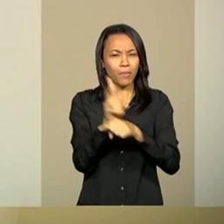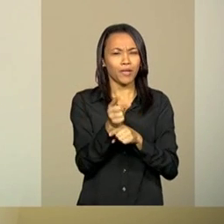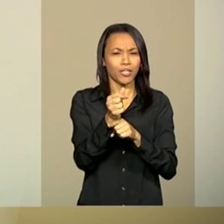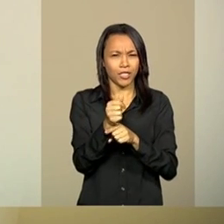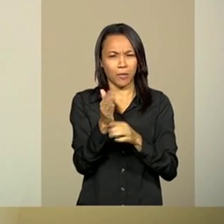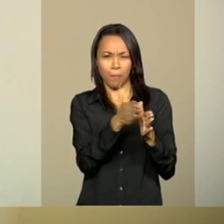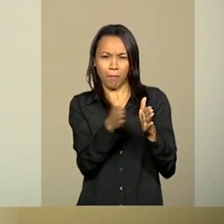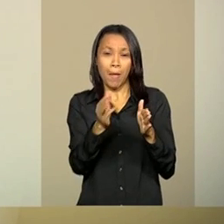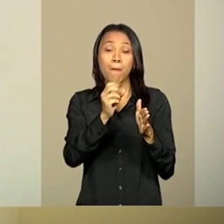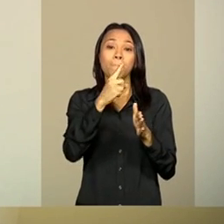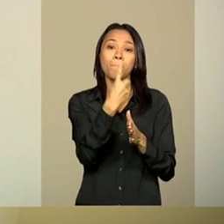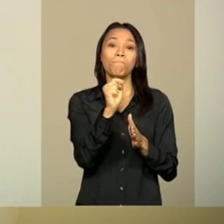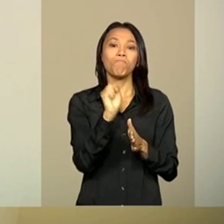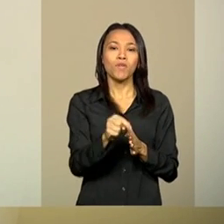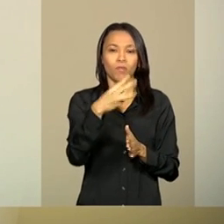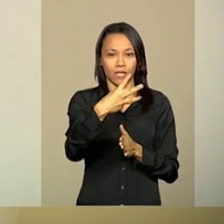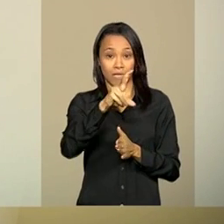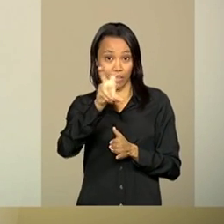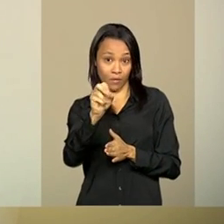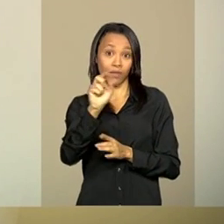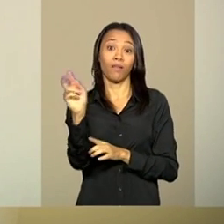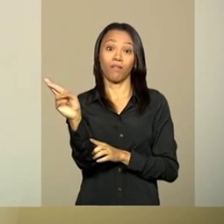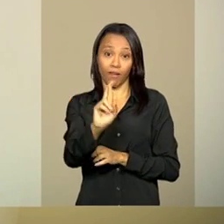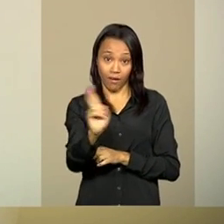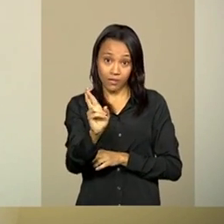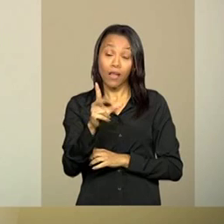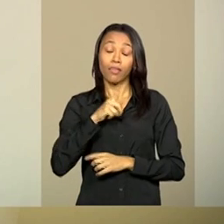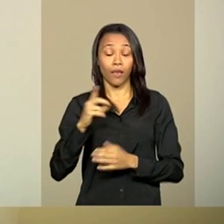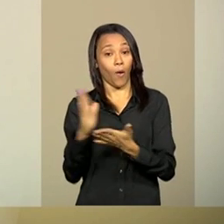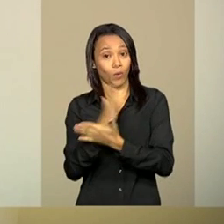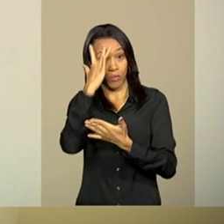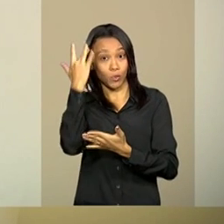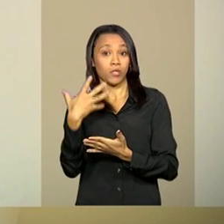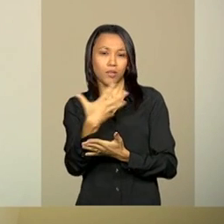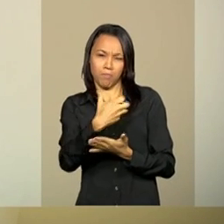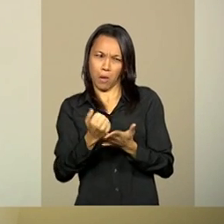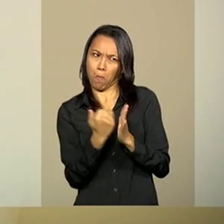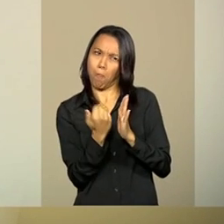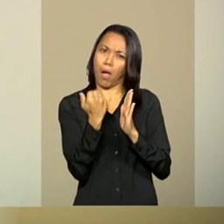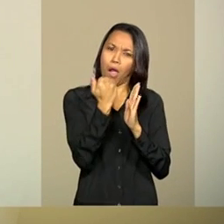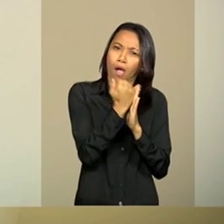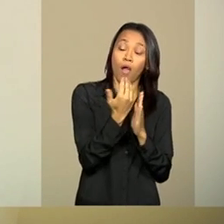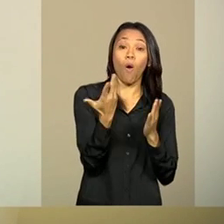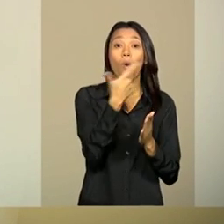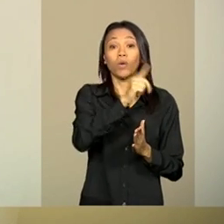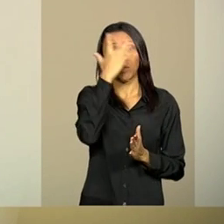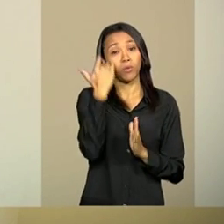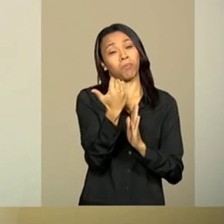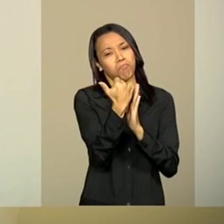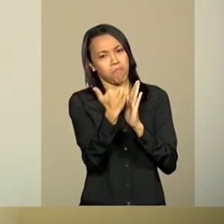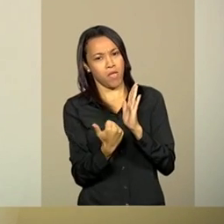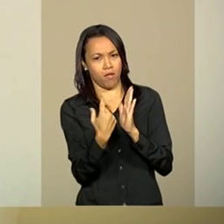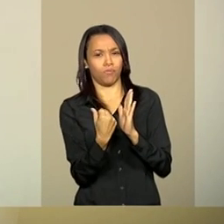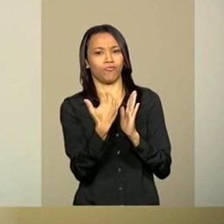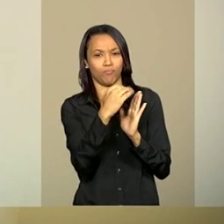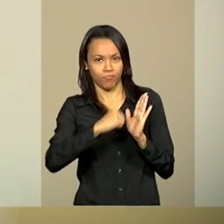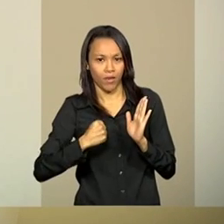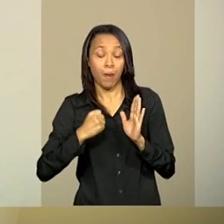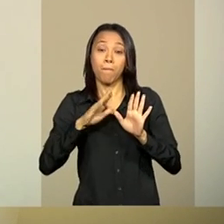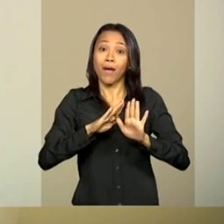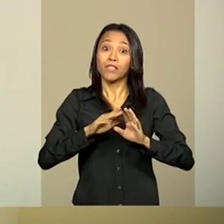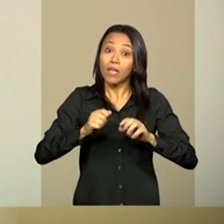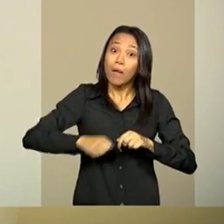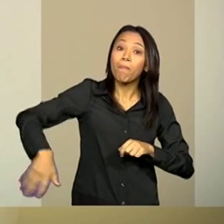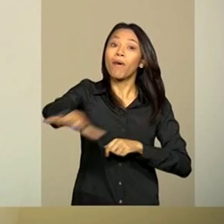médio de 1.350 reais tem gente que pega um pouco mais tem gente que pega um pouco menos mas em